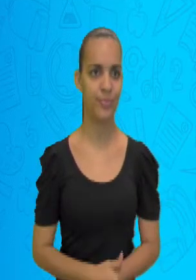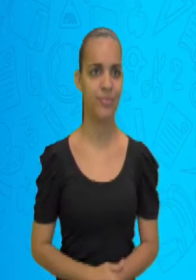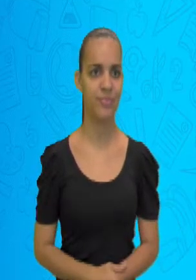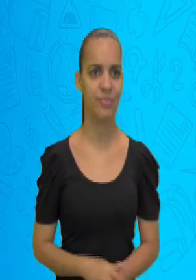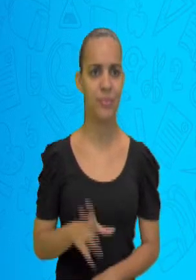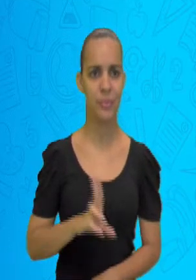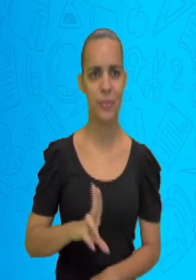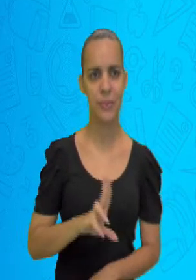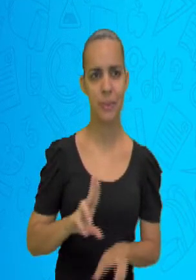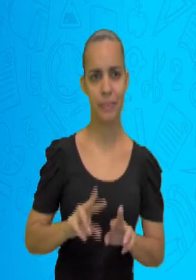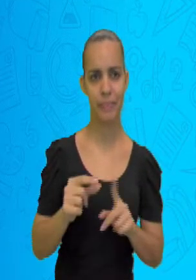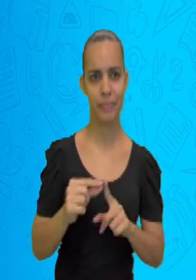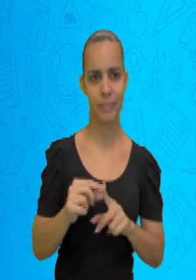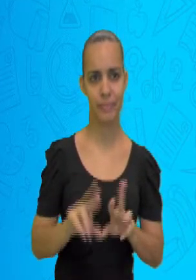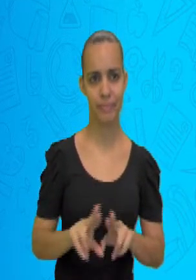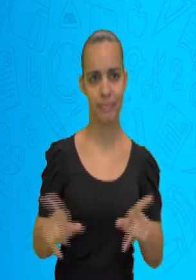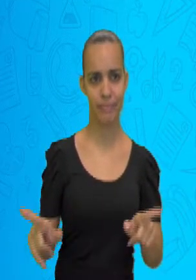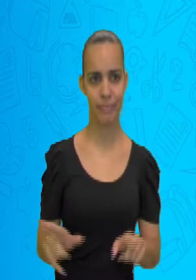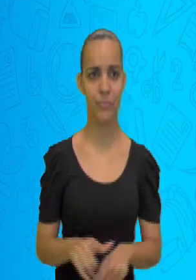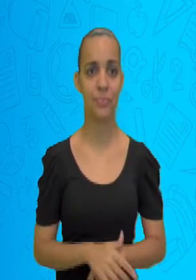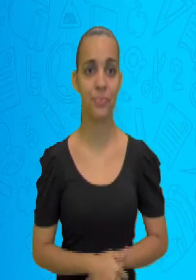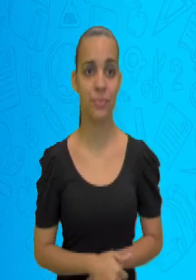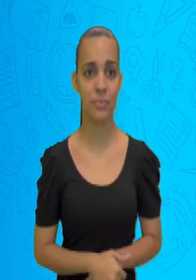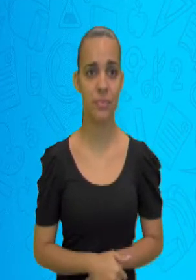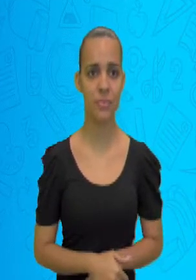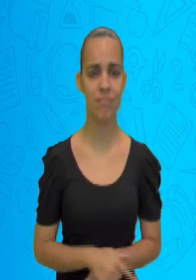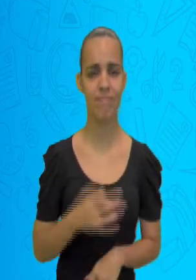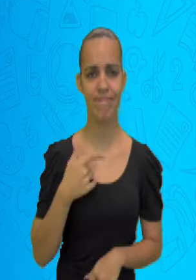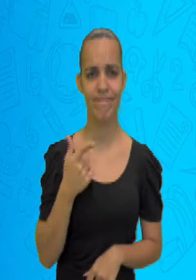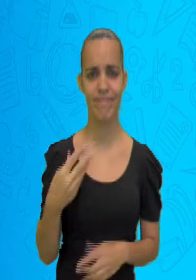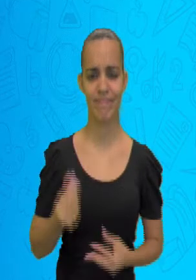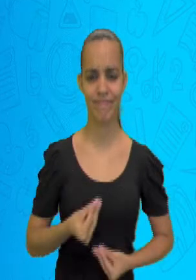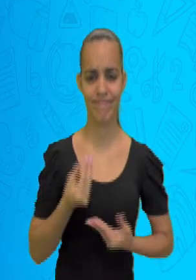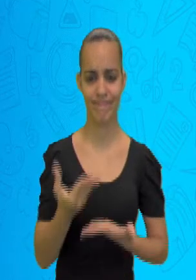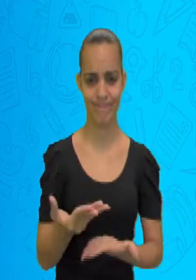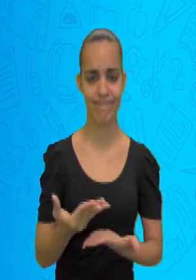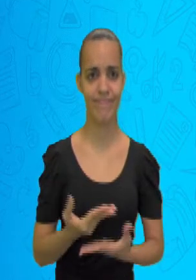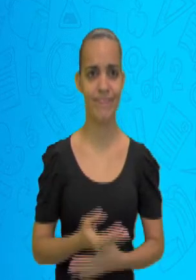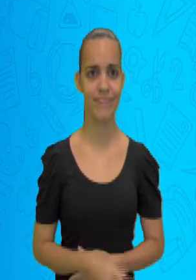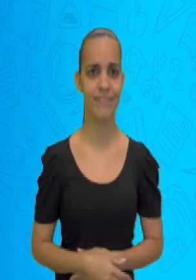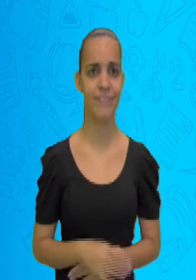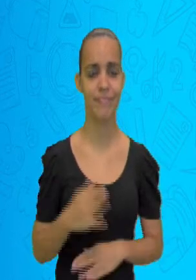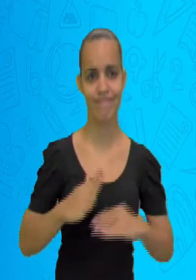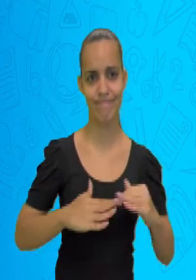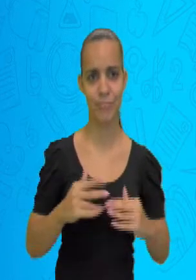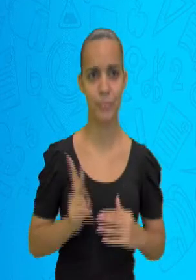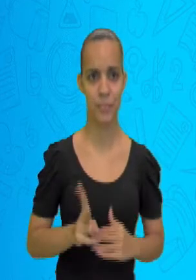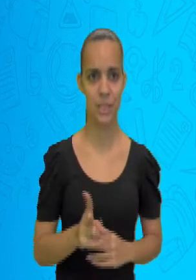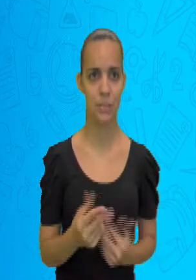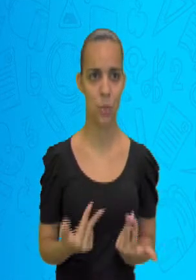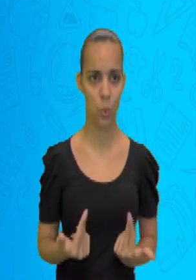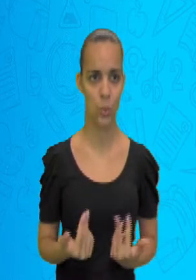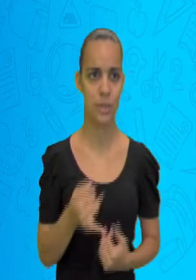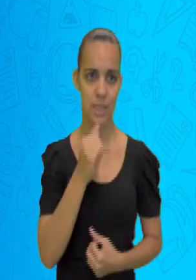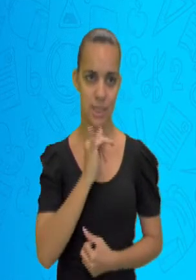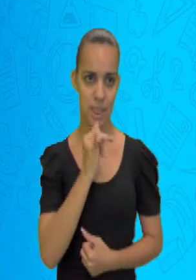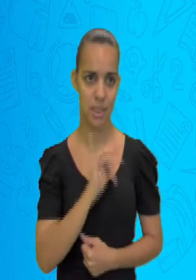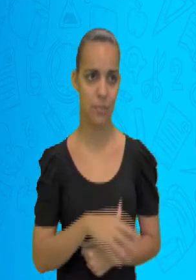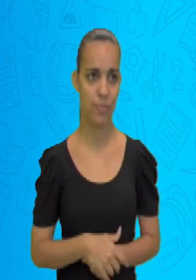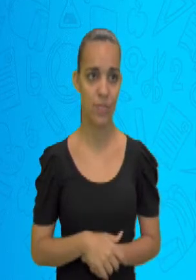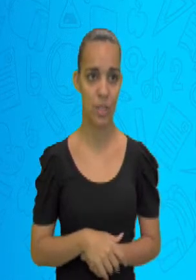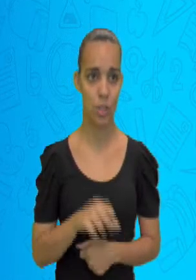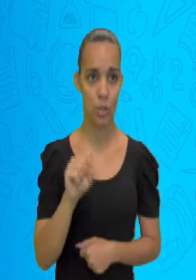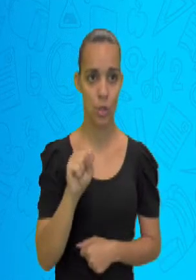palavras diretamente diferentes que denominam a mesma coisa. Exemplos.